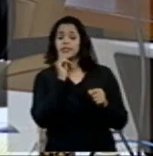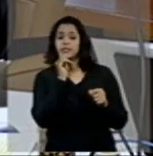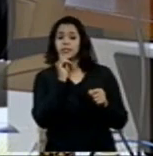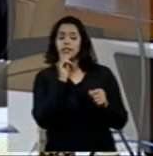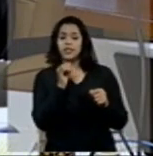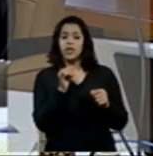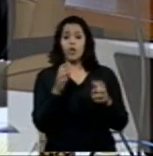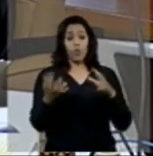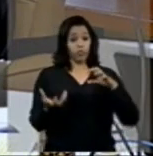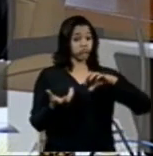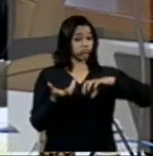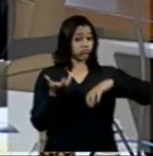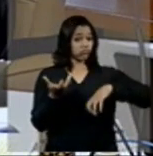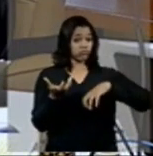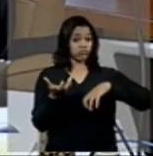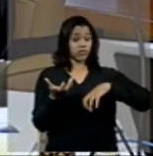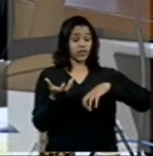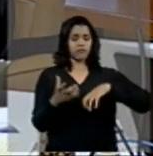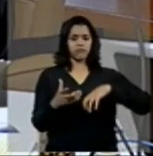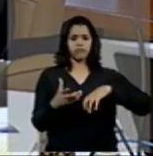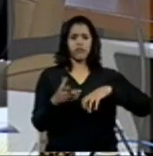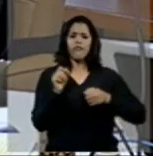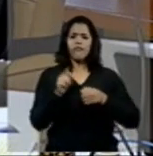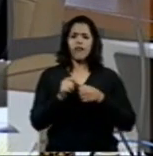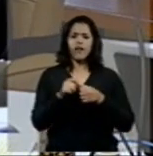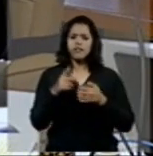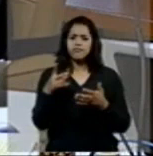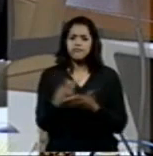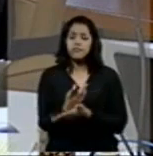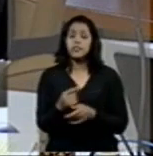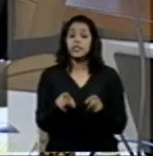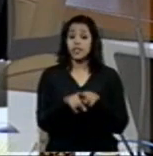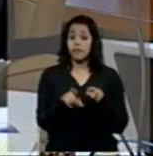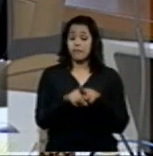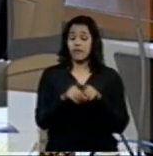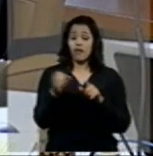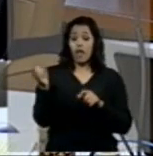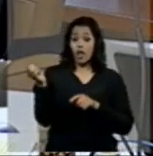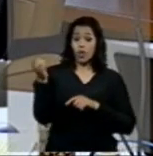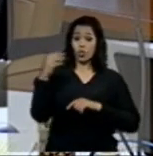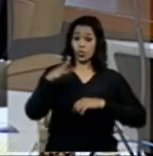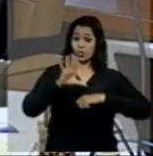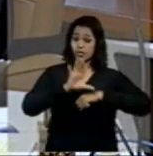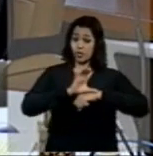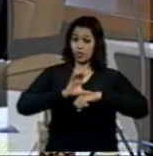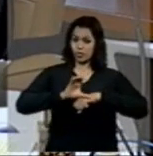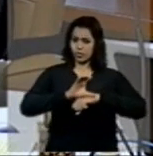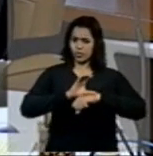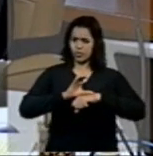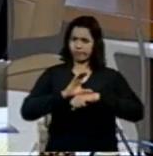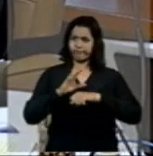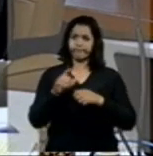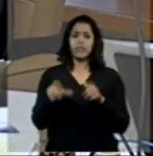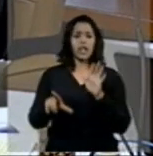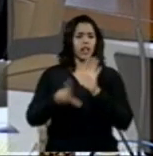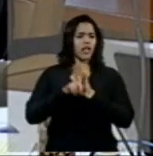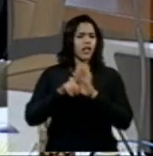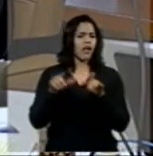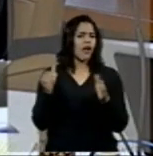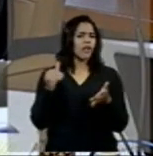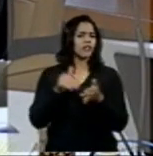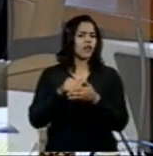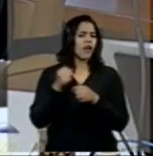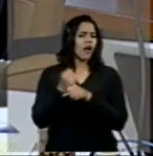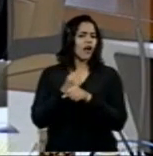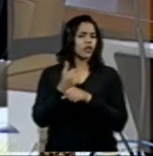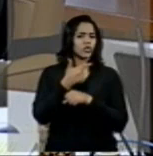exercitável pelo Congresso Nacional e, portanto, à luz da ordem normativa vigente até 2017, a